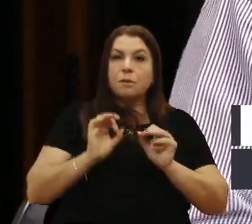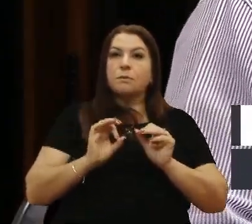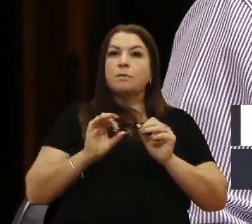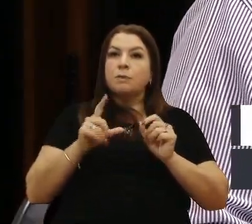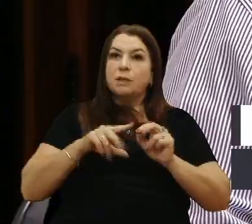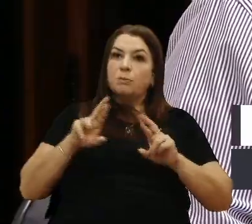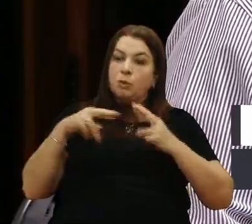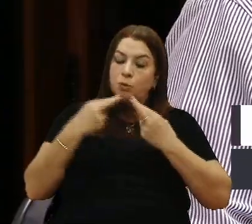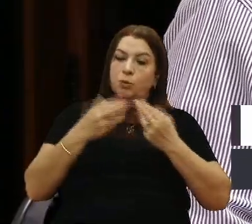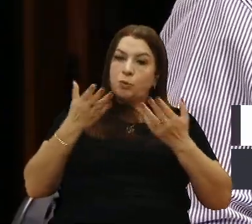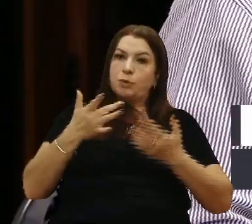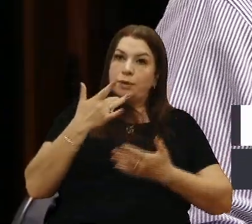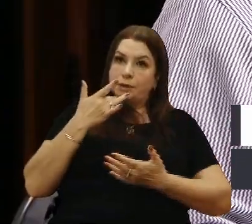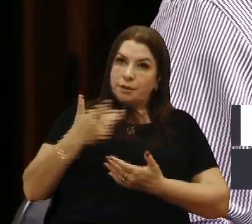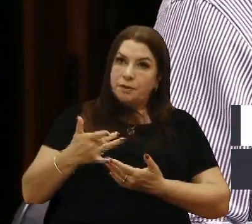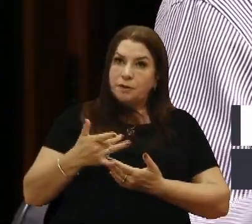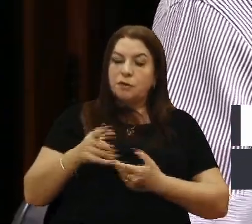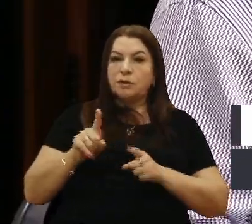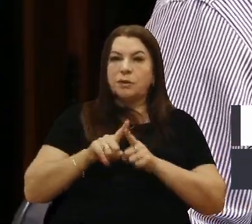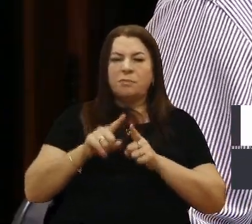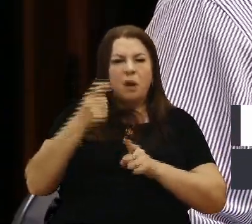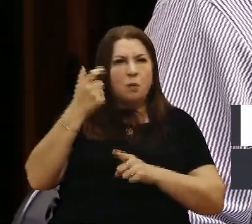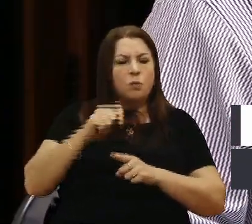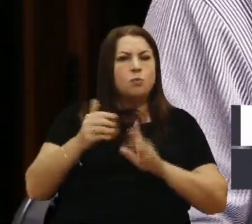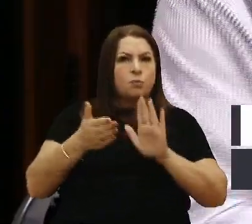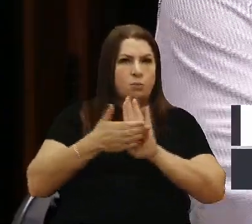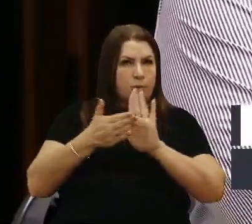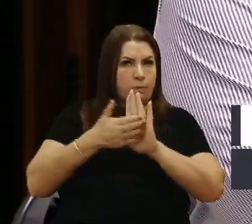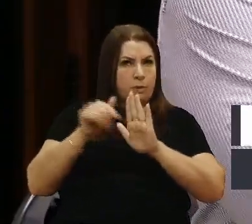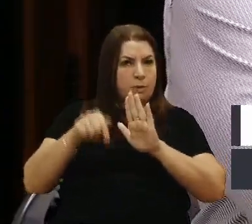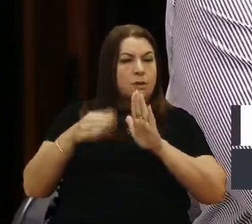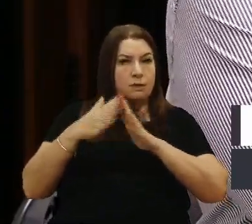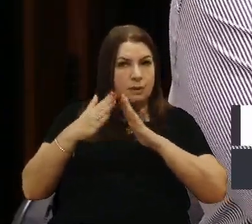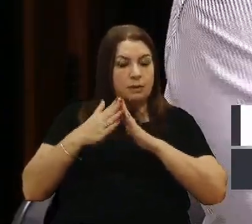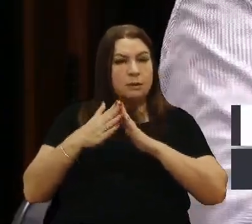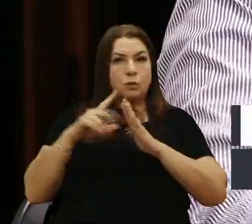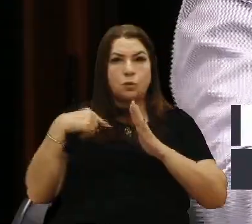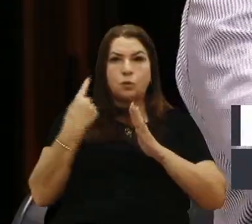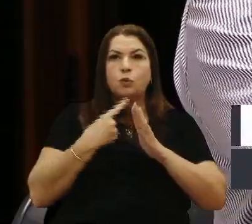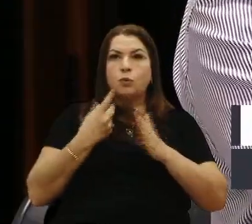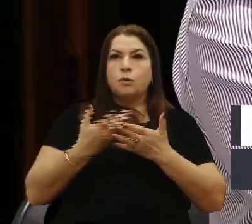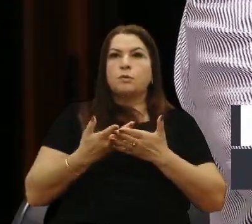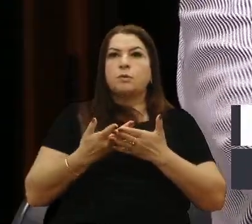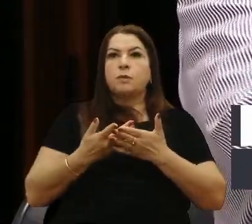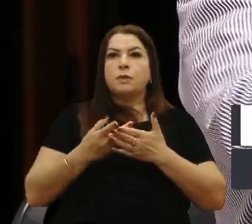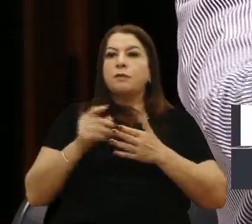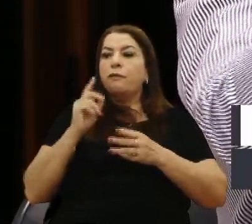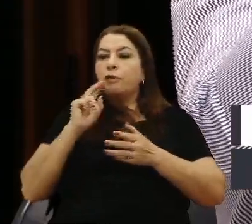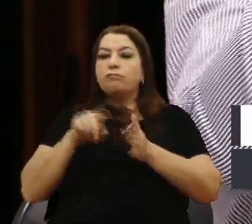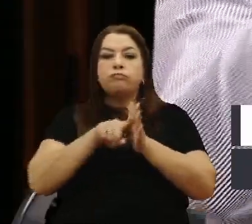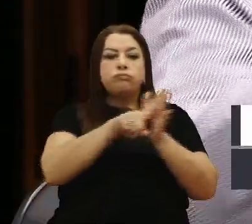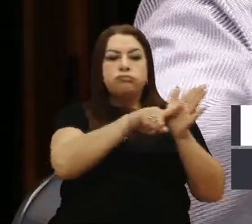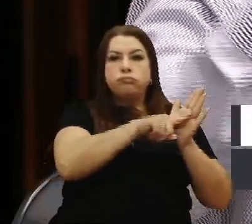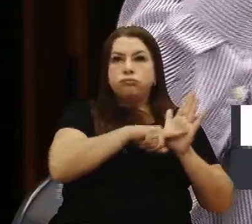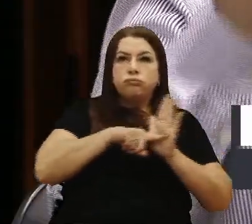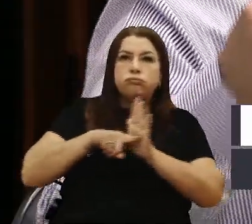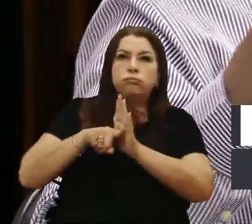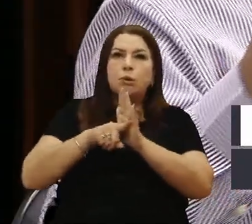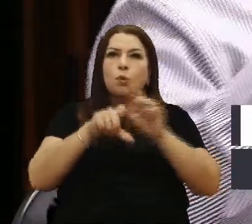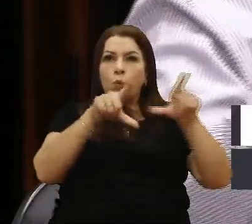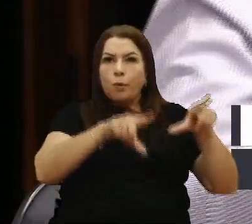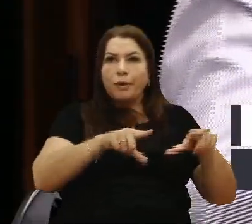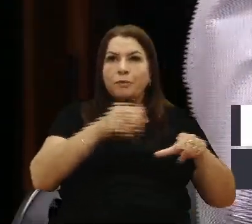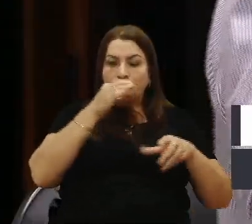uma reunião hoje à tarde, inclusive acho que é uma pauta aqui dessa casa, de que nós mapeássemos os lugares